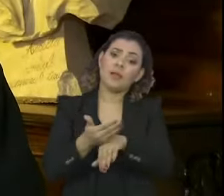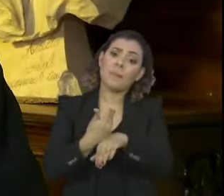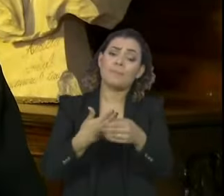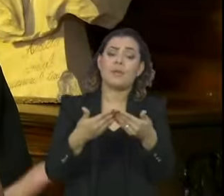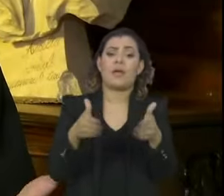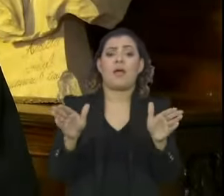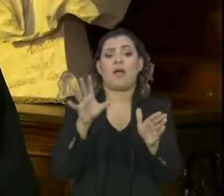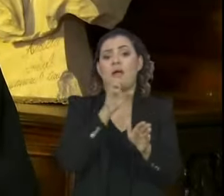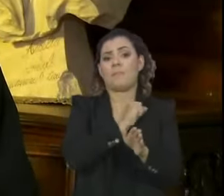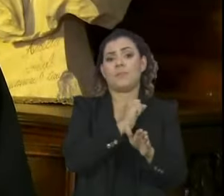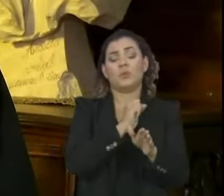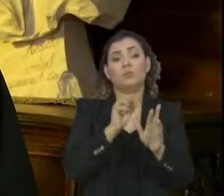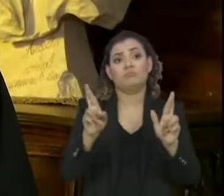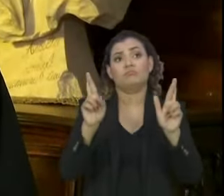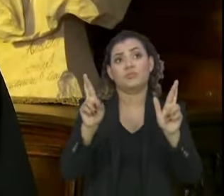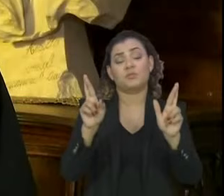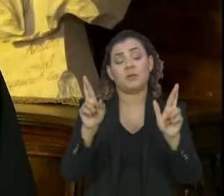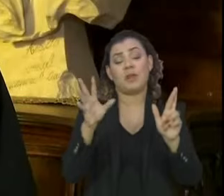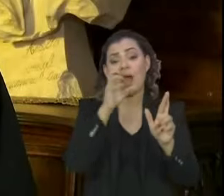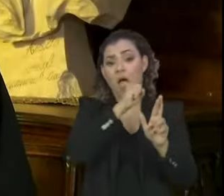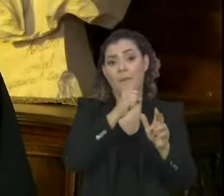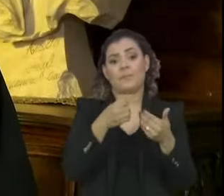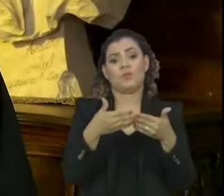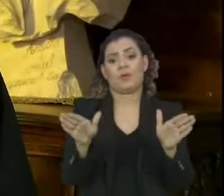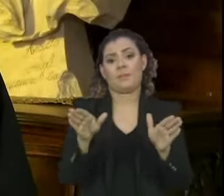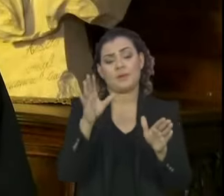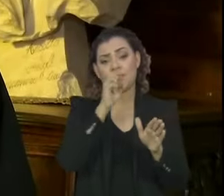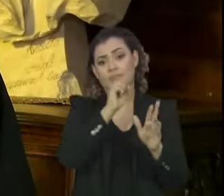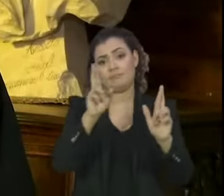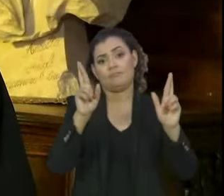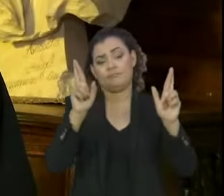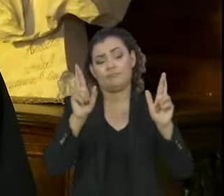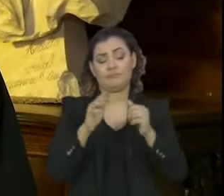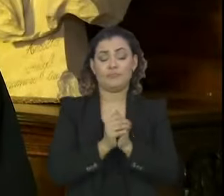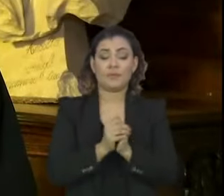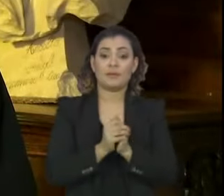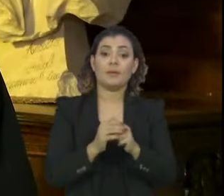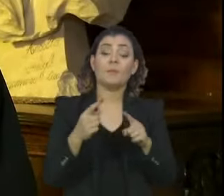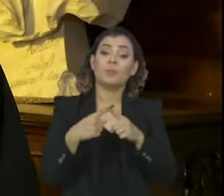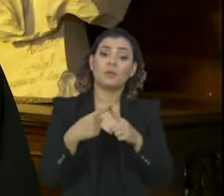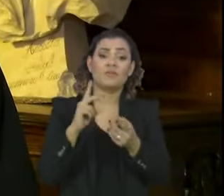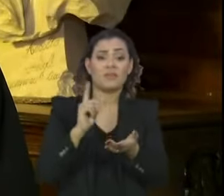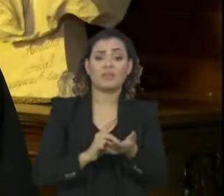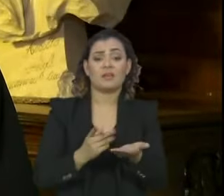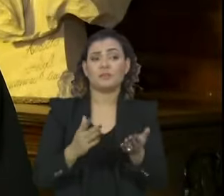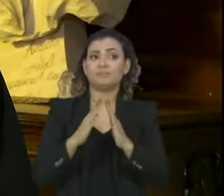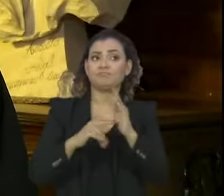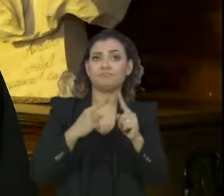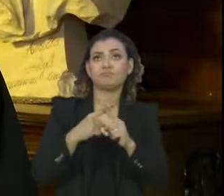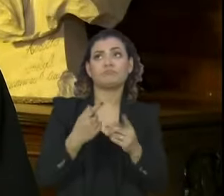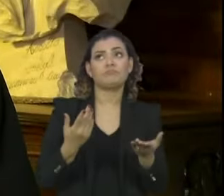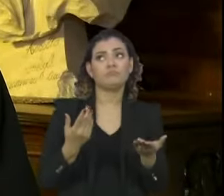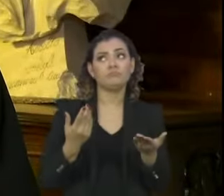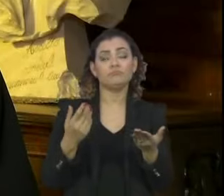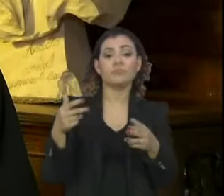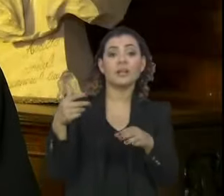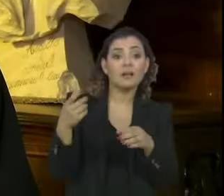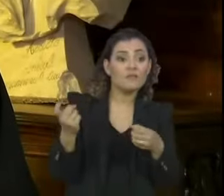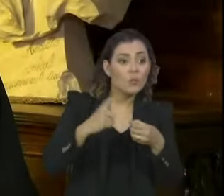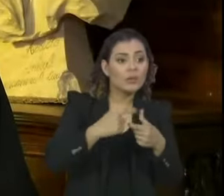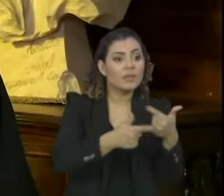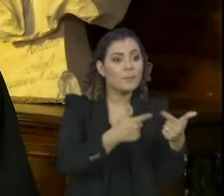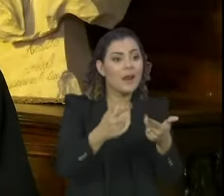a situação mude e que o povo possa voltar então momento da igreja assim como também possa voltar o